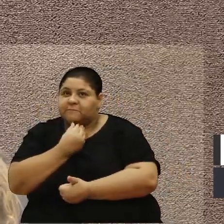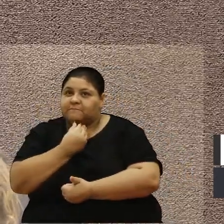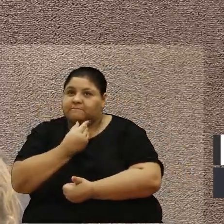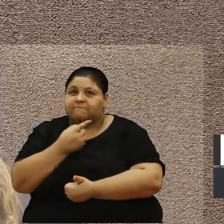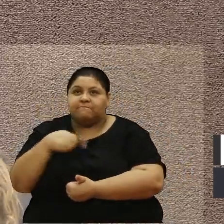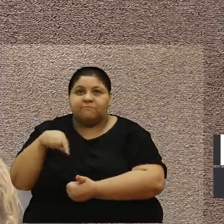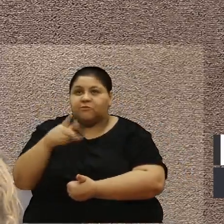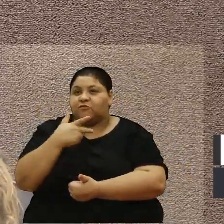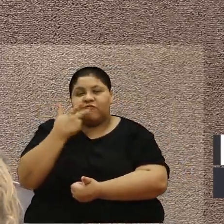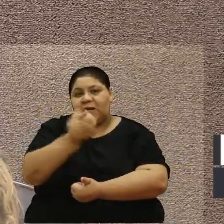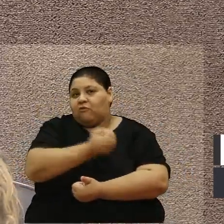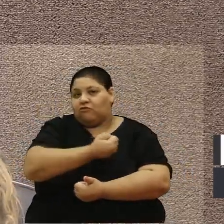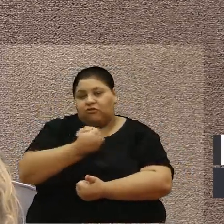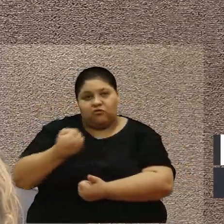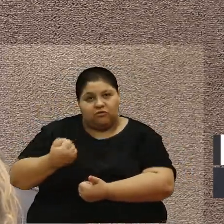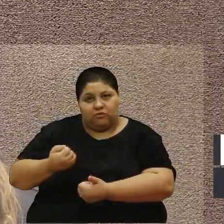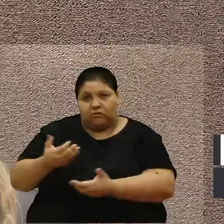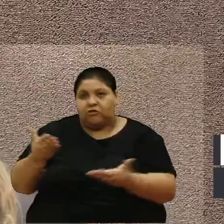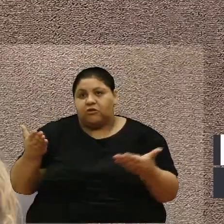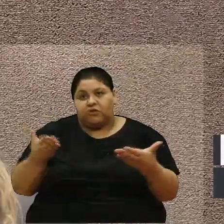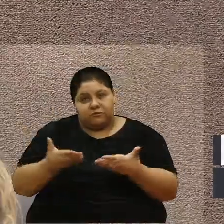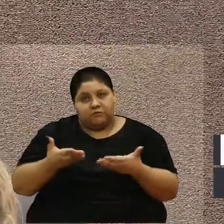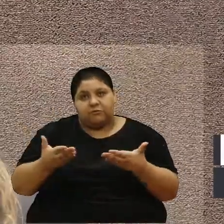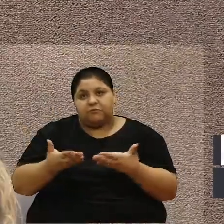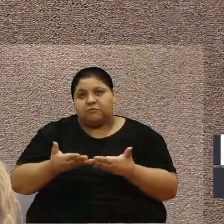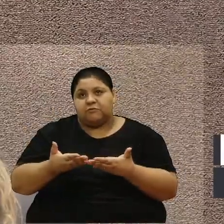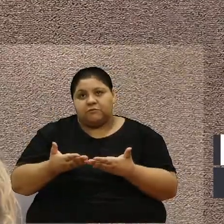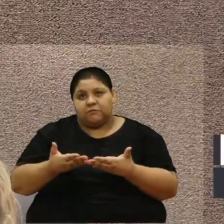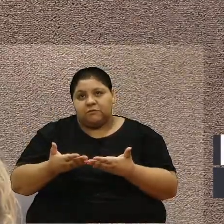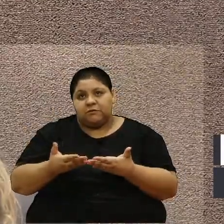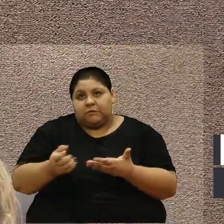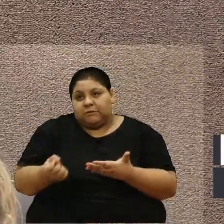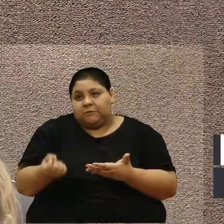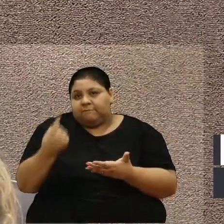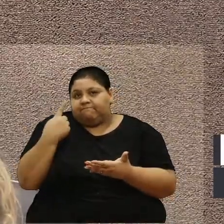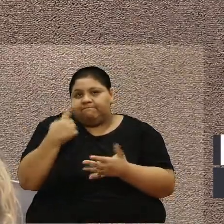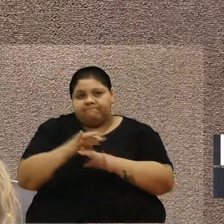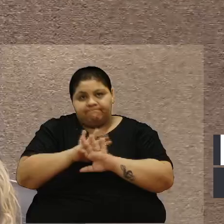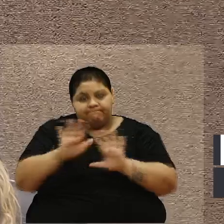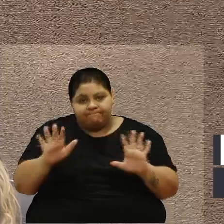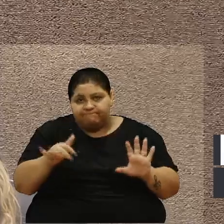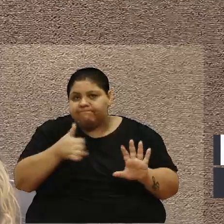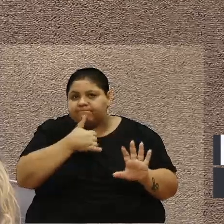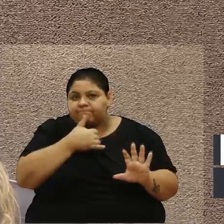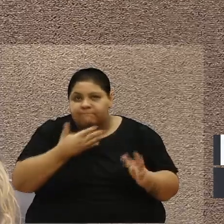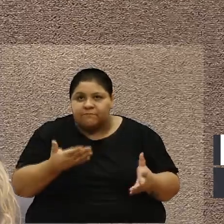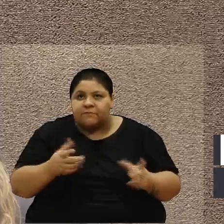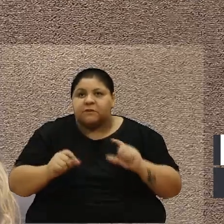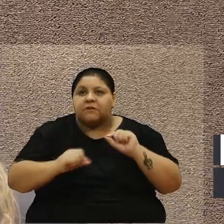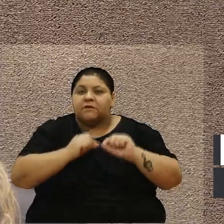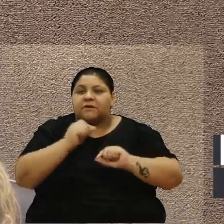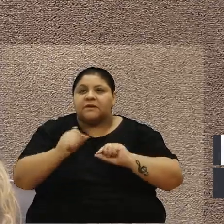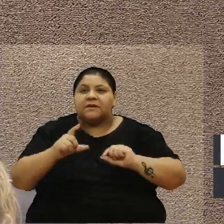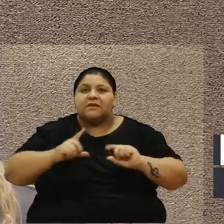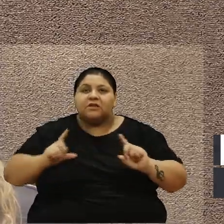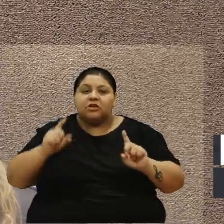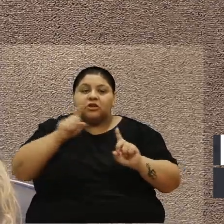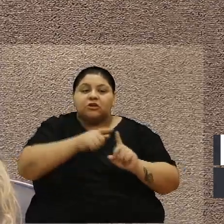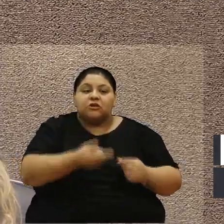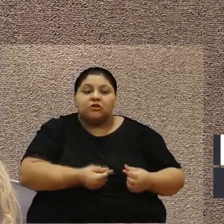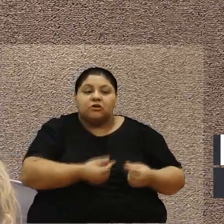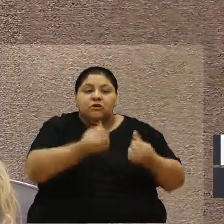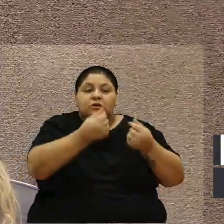nem falar os números aqui, né? Porque senão ficaria até um pouco estranho e depreciativo. E quem visa lucro precisa